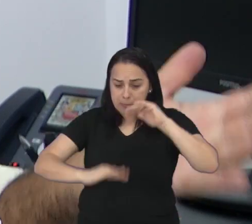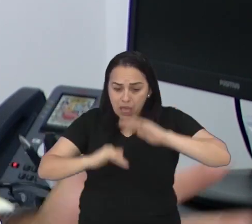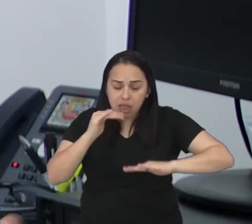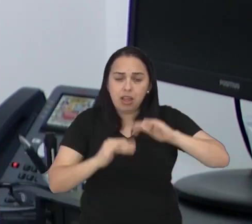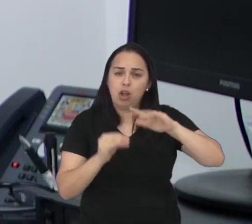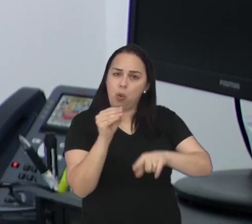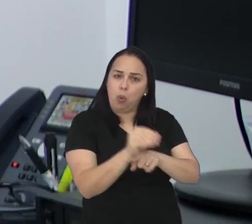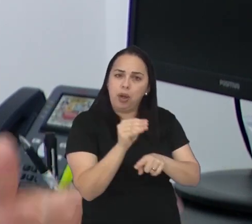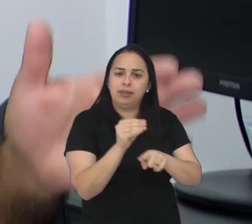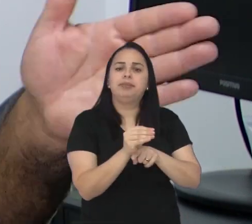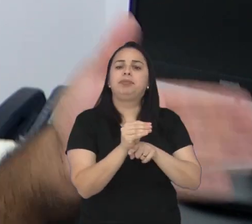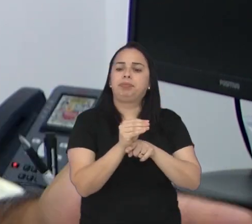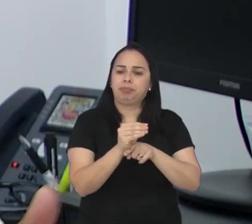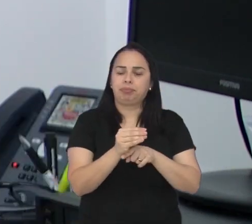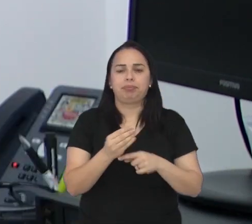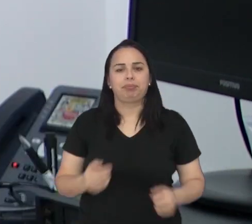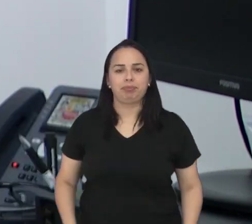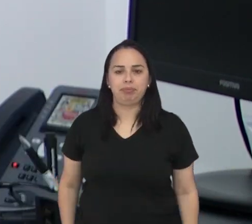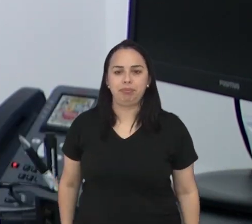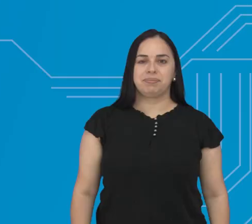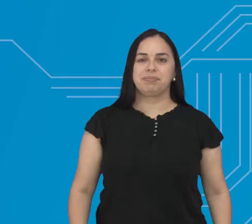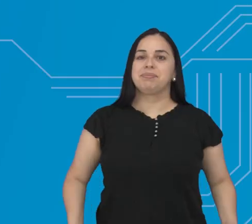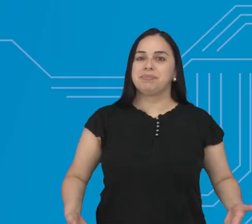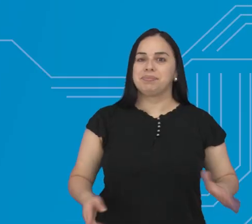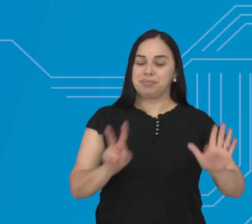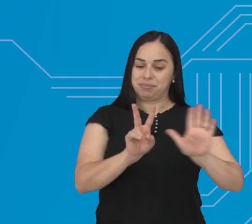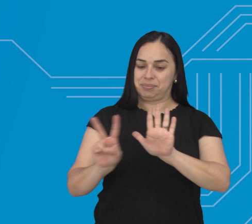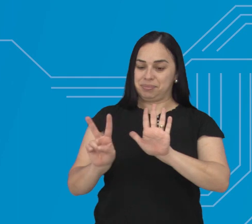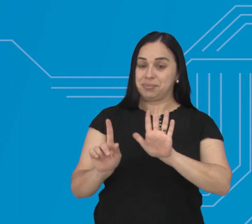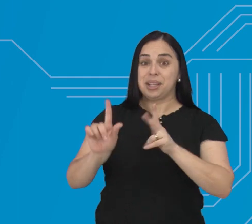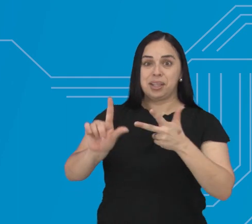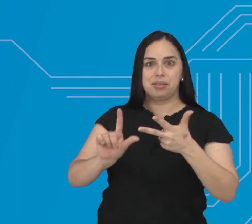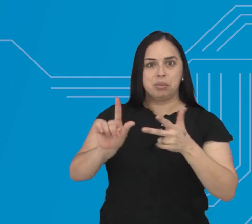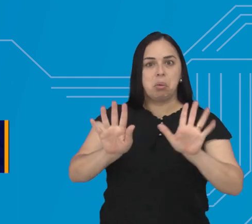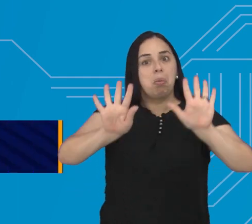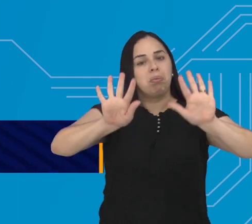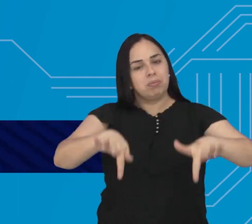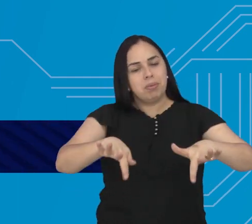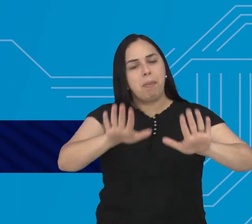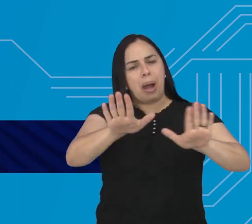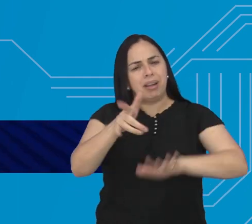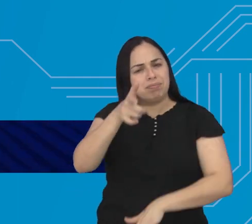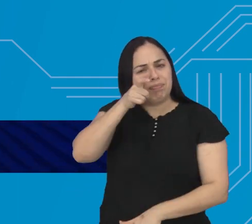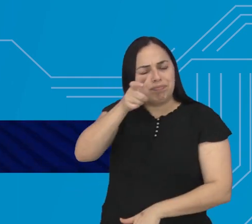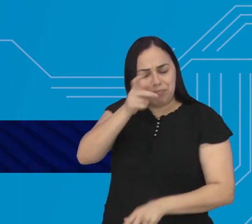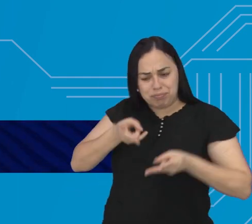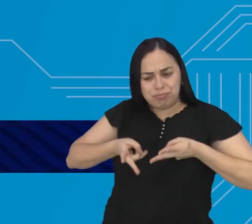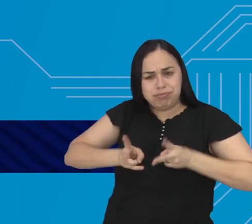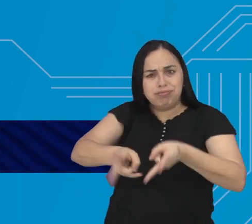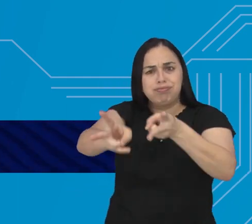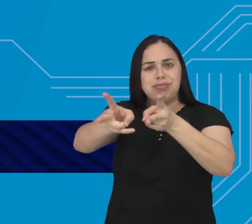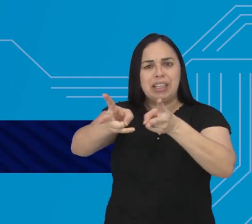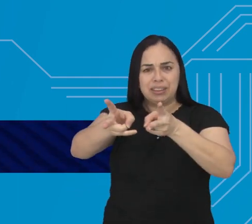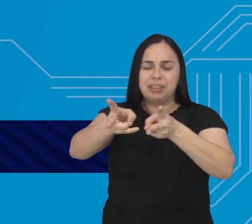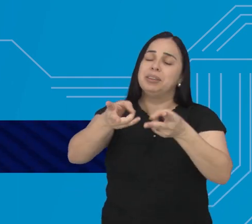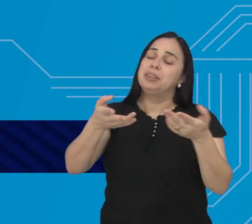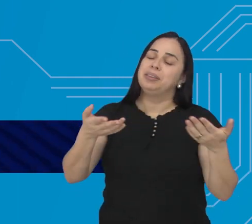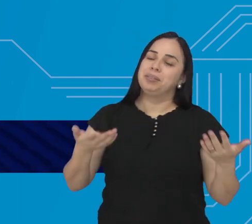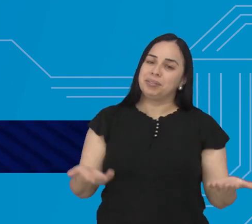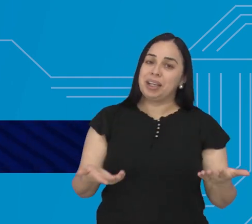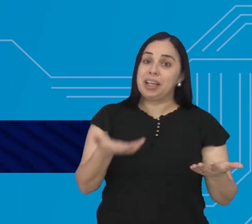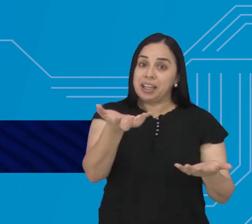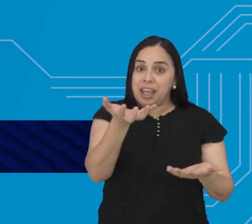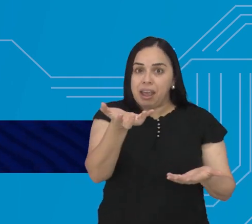vez mais sendo colocadas no nosso município. E o Semana Legislativa fica por aqui, mas continue ligado na nossa